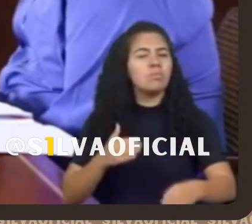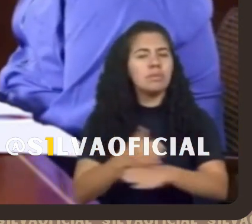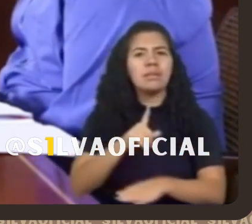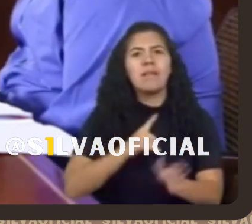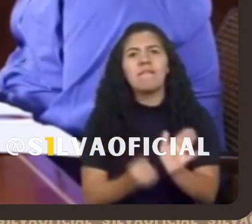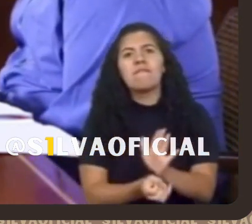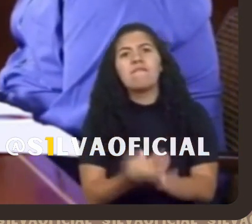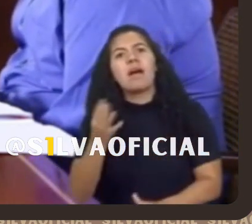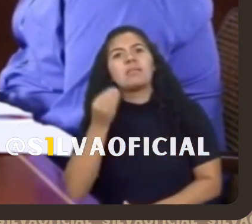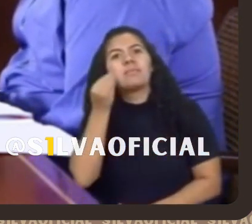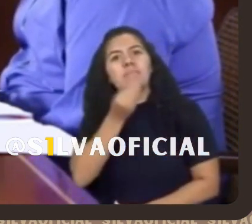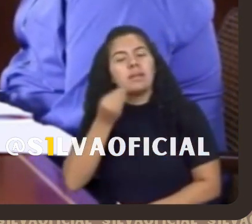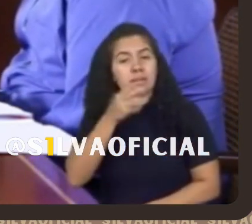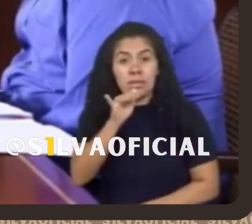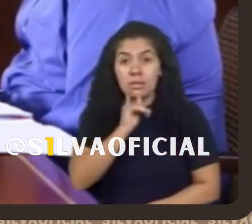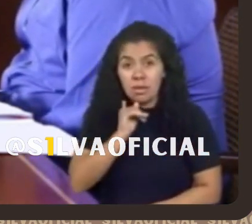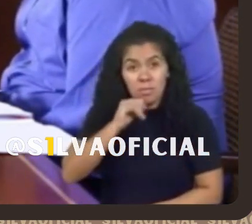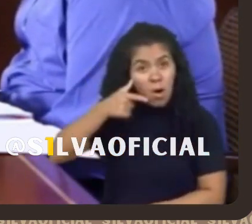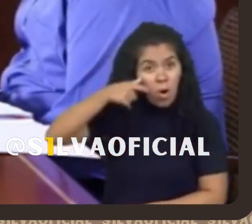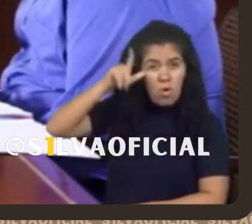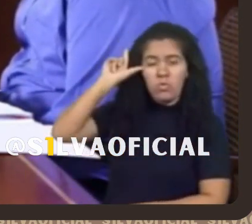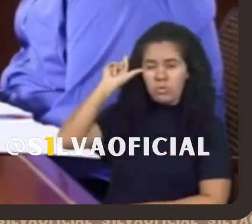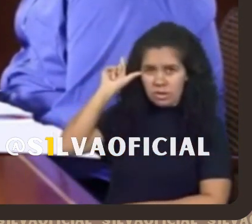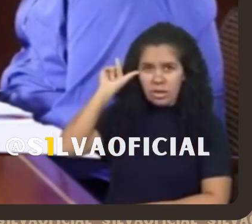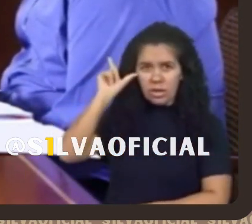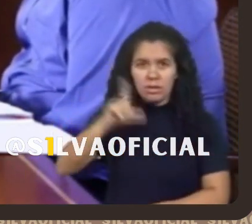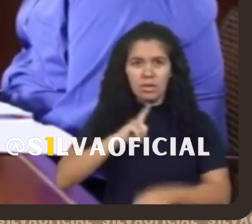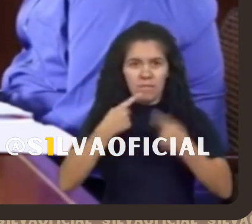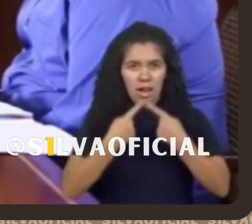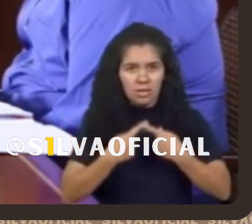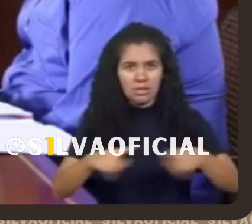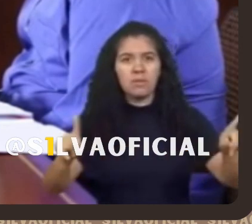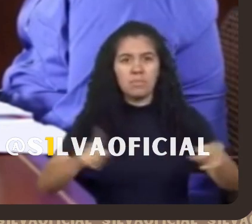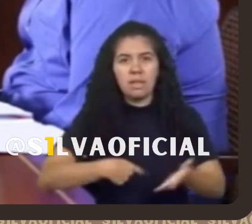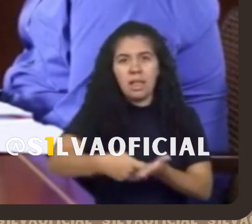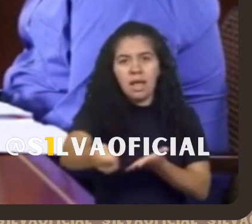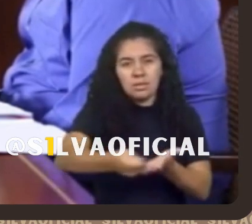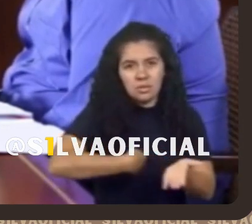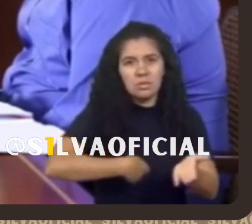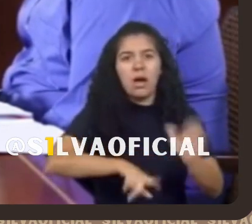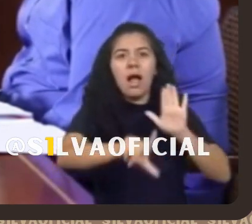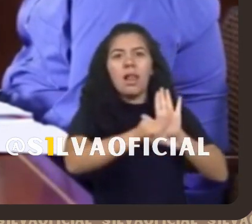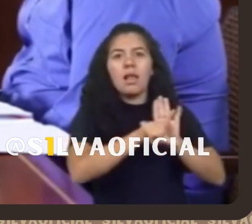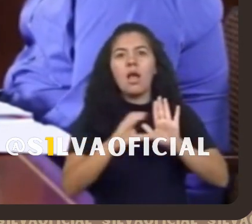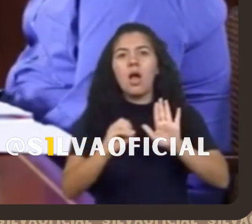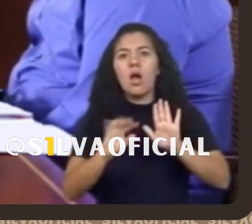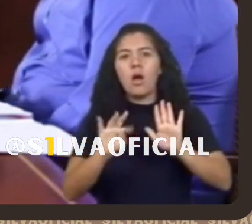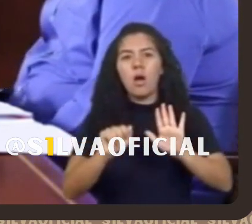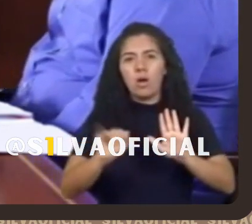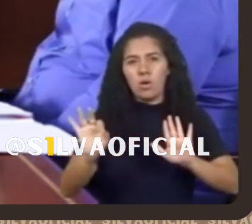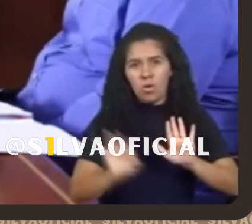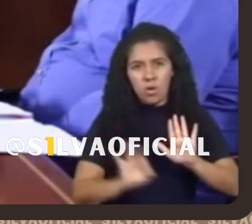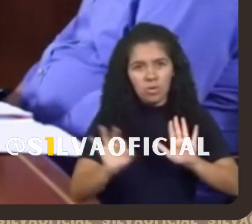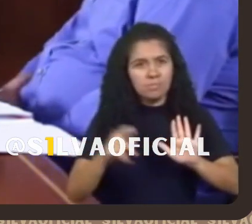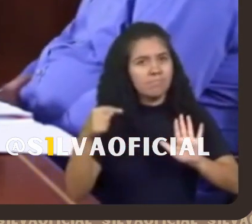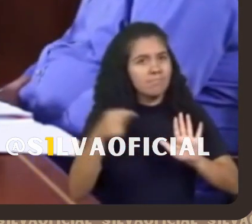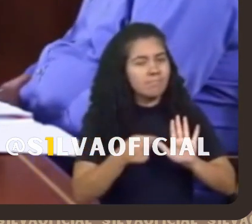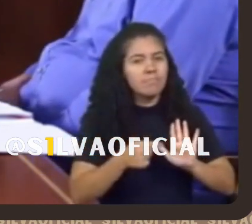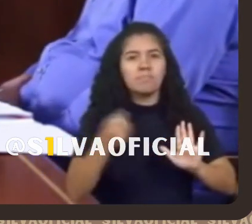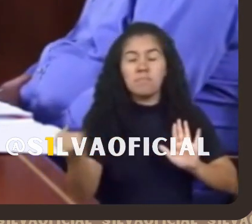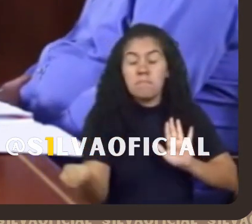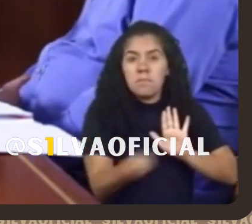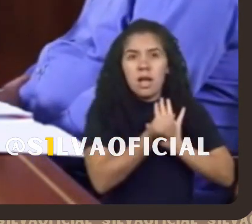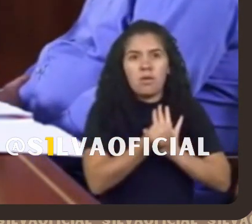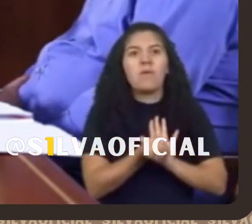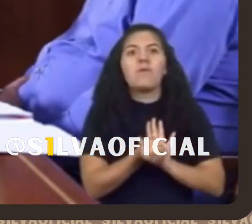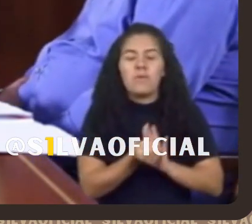na no lançamento da que o presidente sancionou a nova lei de cotas que foi um momento eh simbólico e emocionante porque garantir